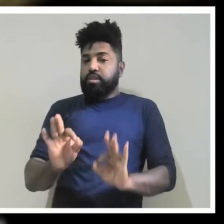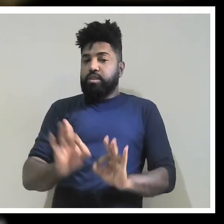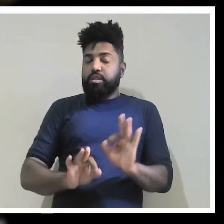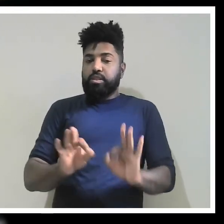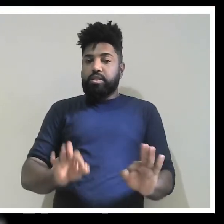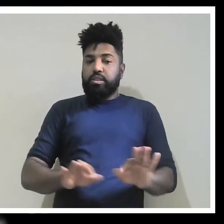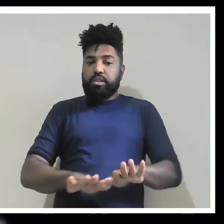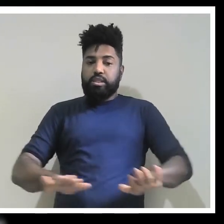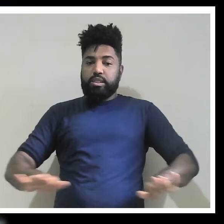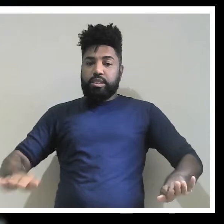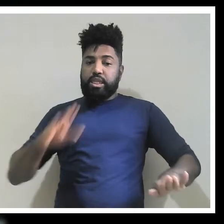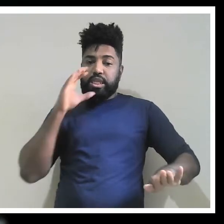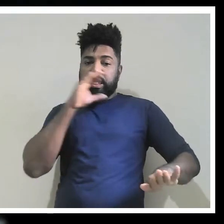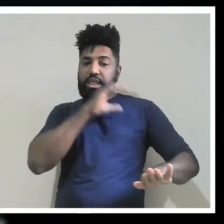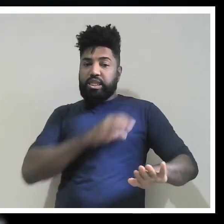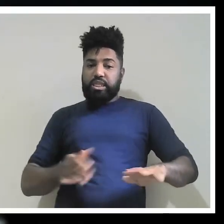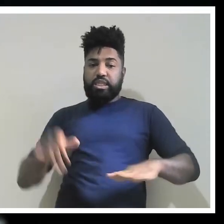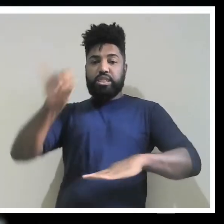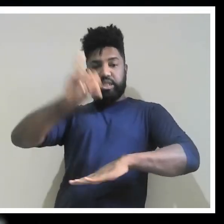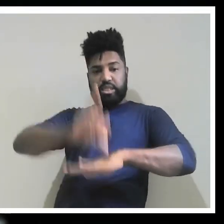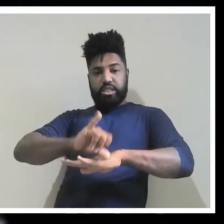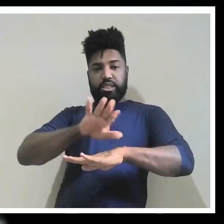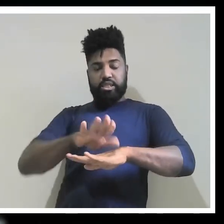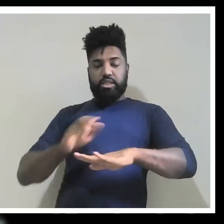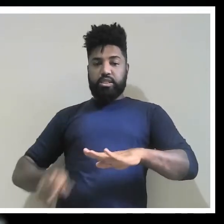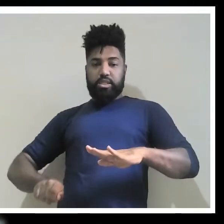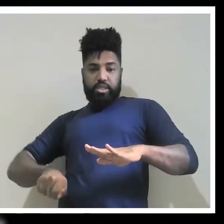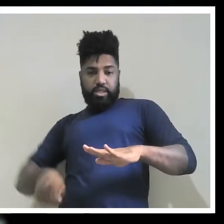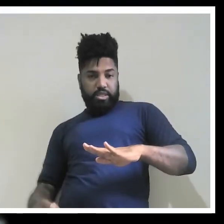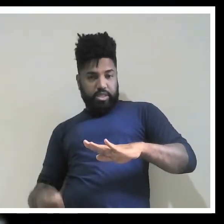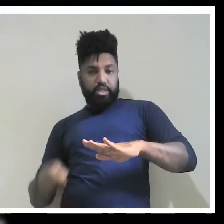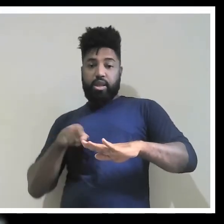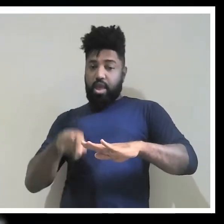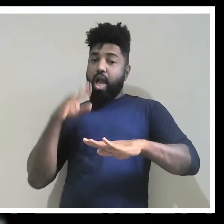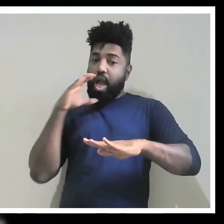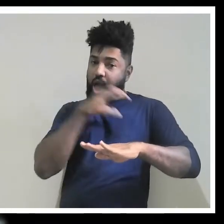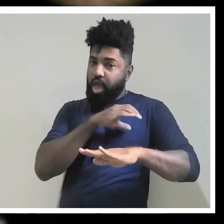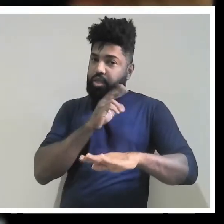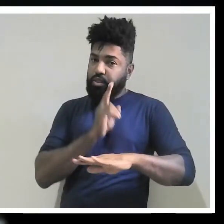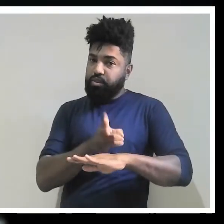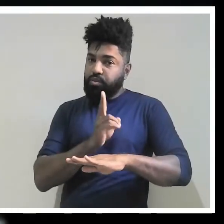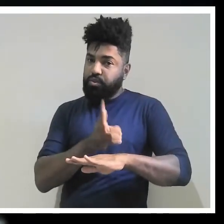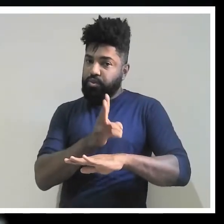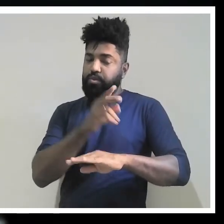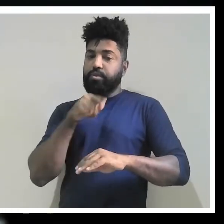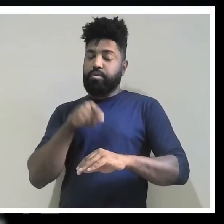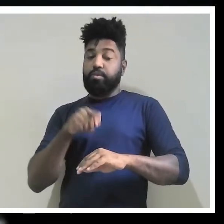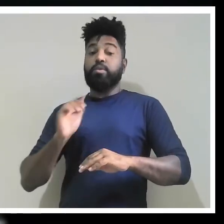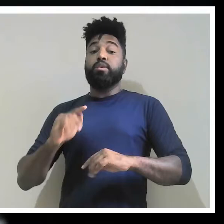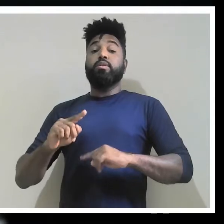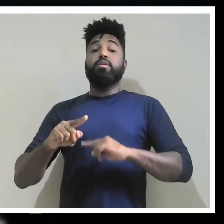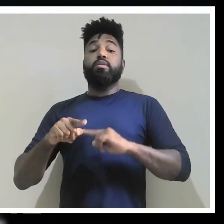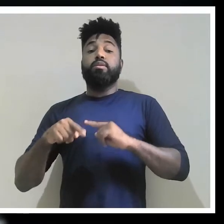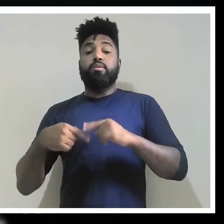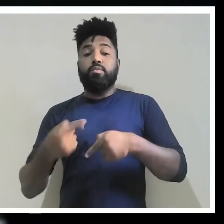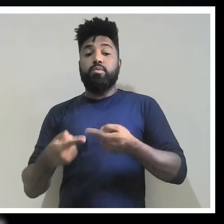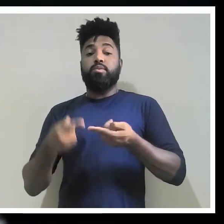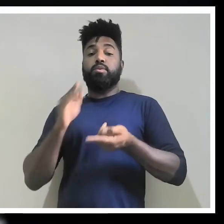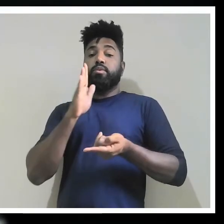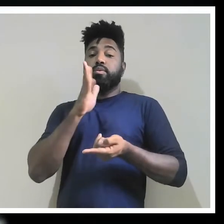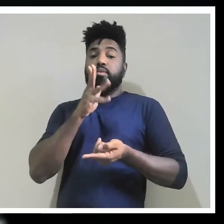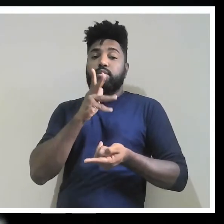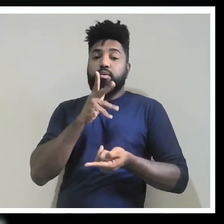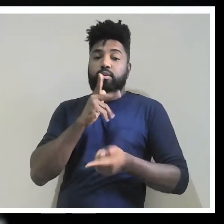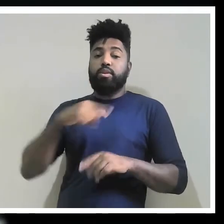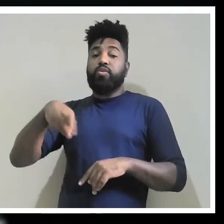quente. Ela está desligada, mas ainda está quente, porque ela vai permitir que o sistema venha resfriar ainda mais lentamente